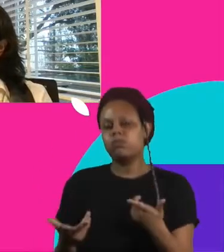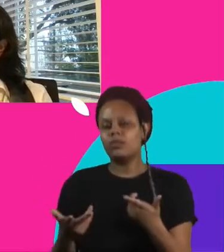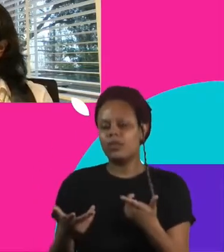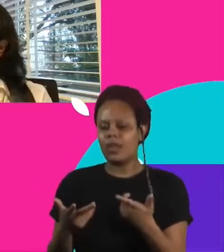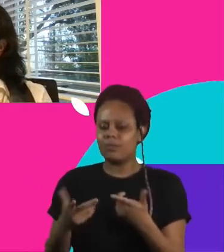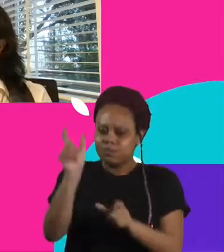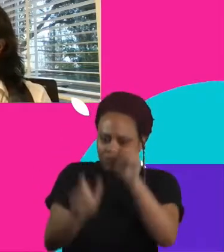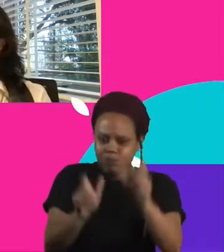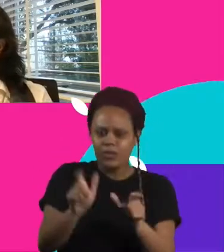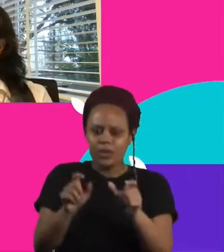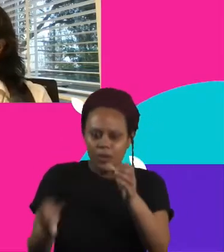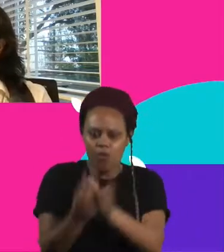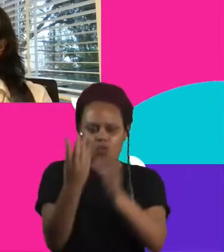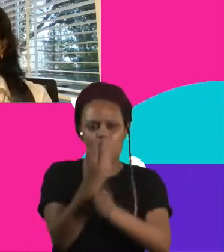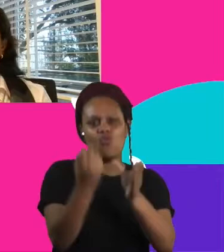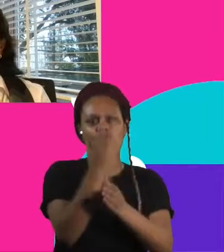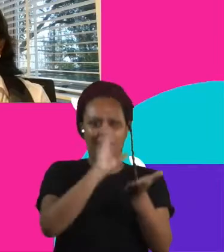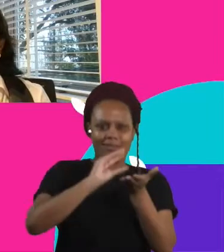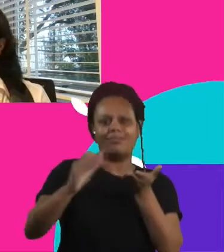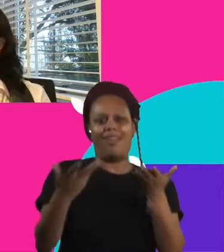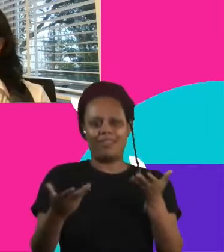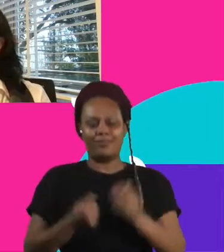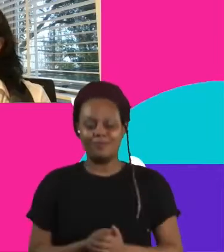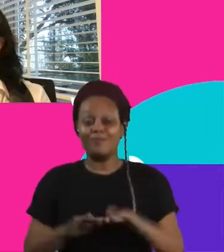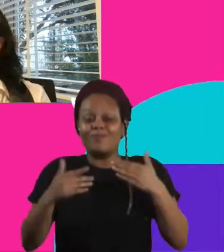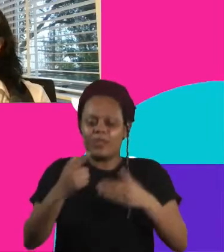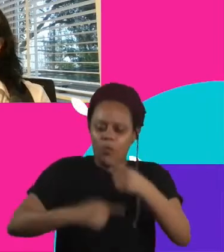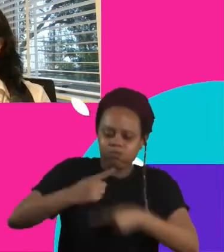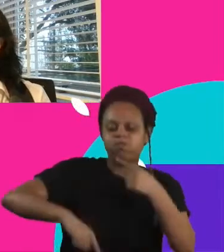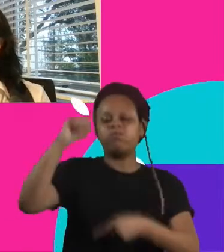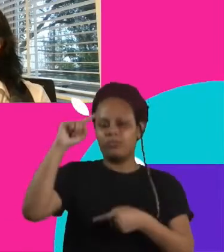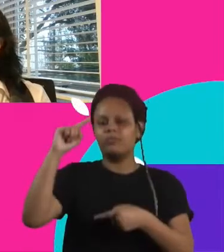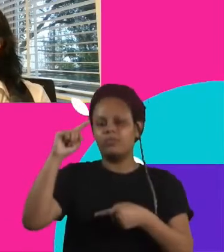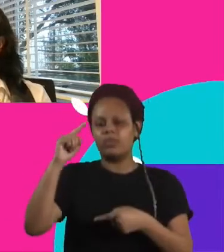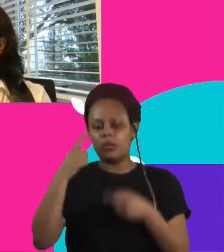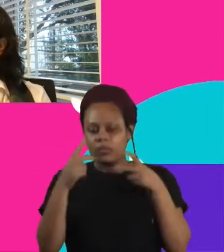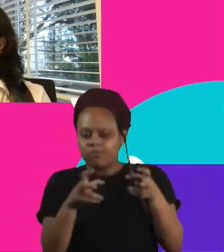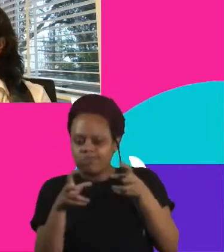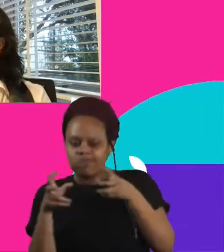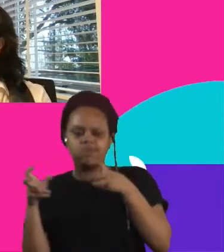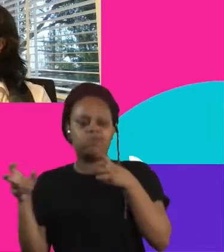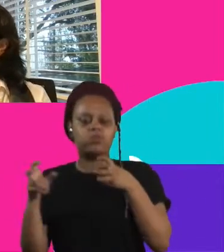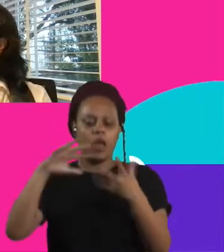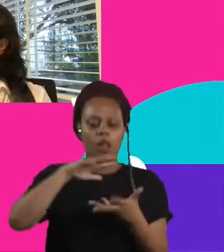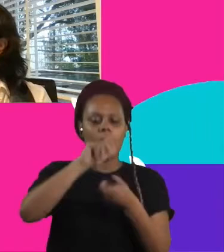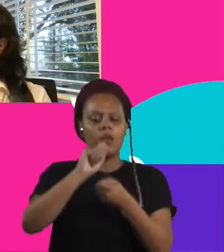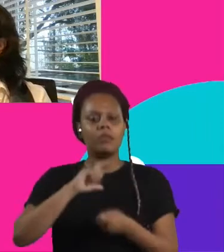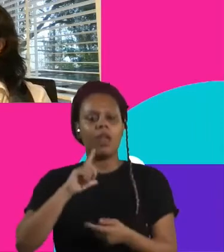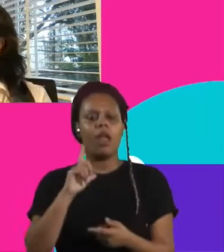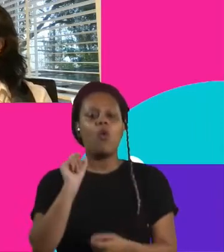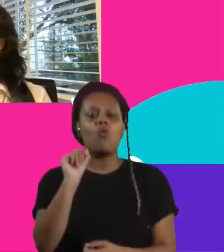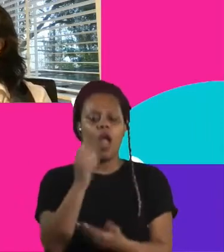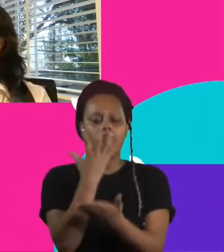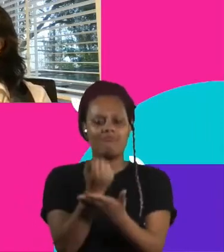que geram dados. E aí veio a evolução, e a gente foi vendo no mundo que há um movimento de